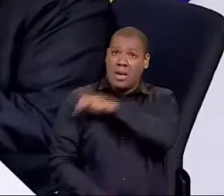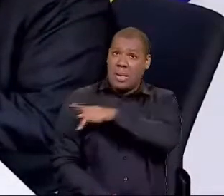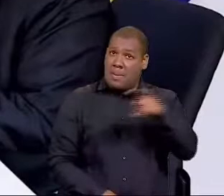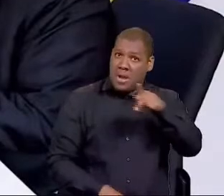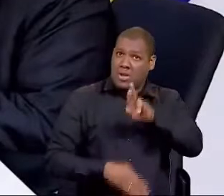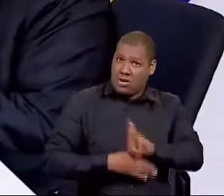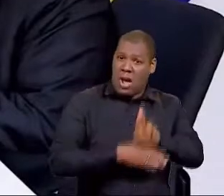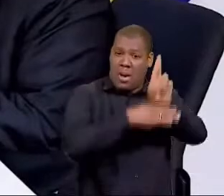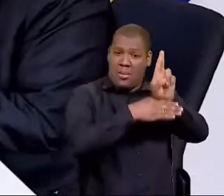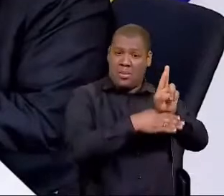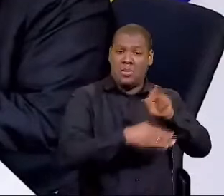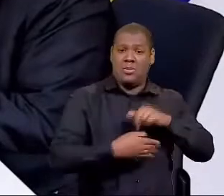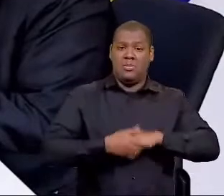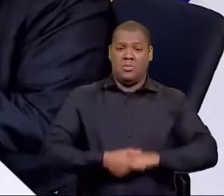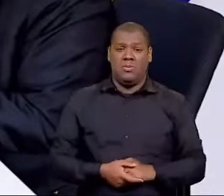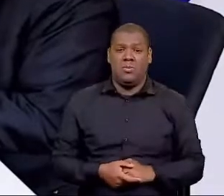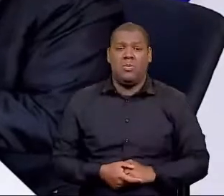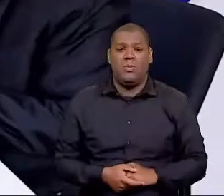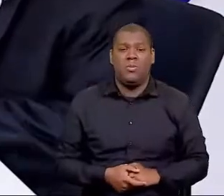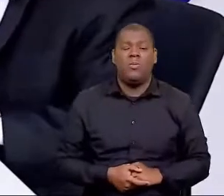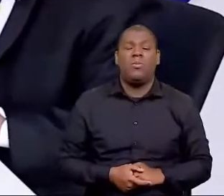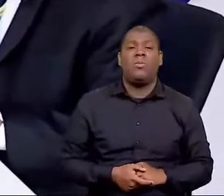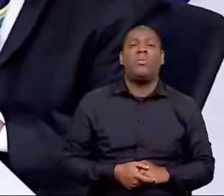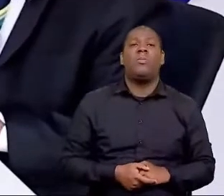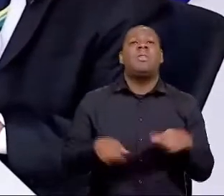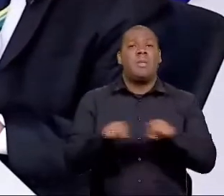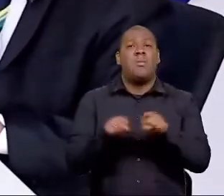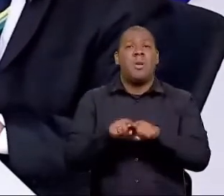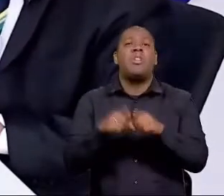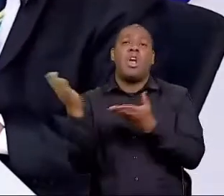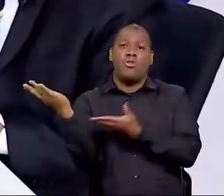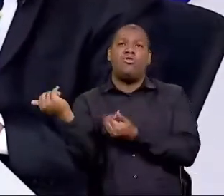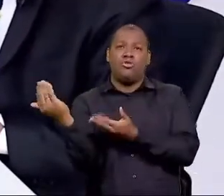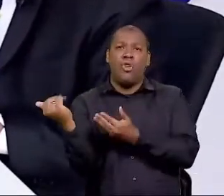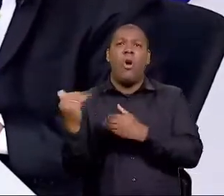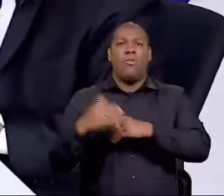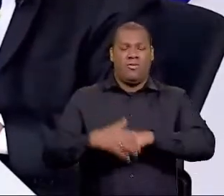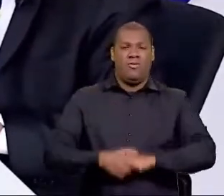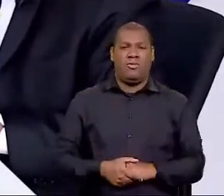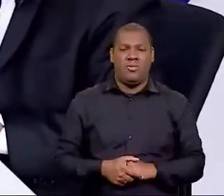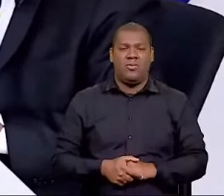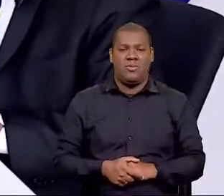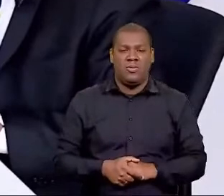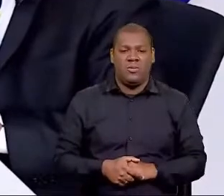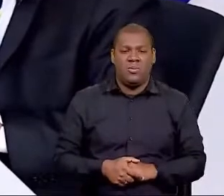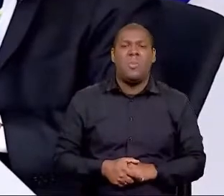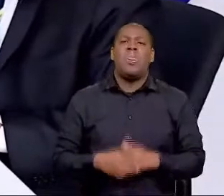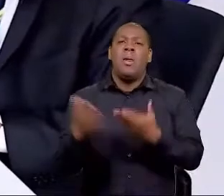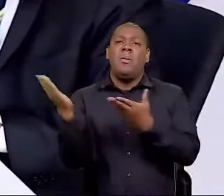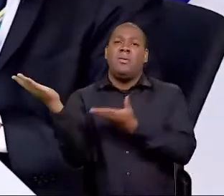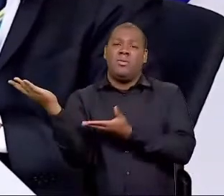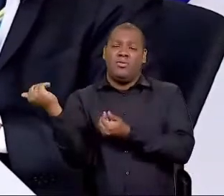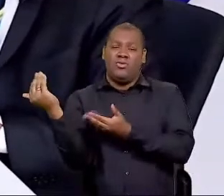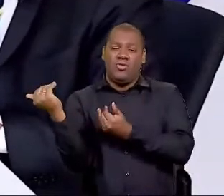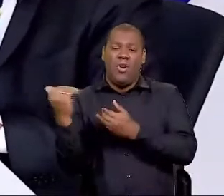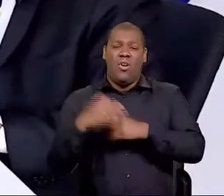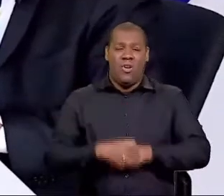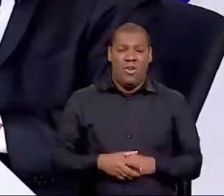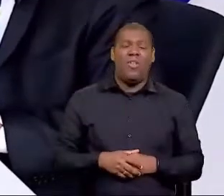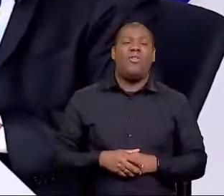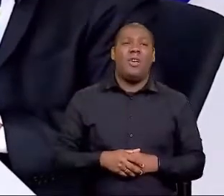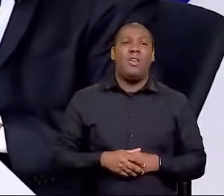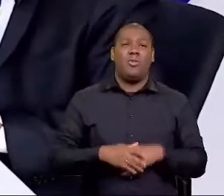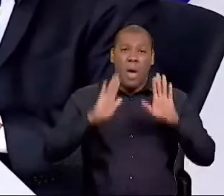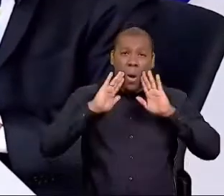E essa coisa do jovem também tem sido uma preocupação muito grande do senhor, do jovem se preocupar com política, se interessar por política,